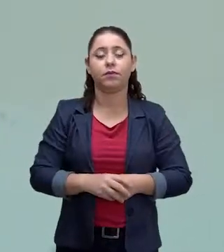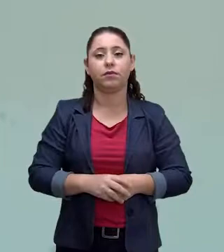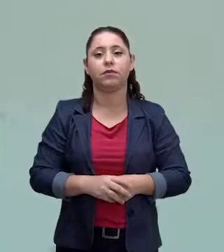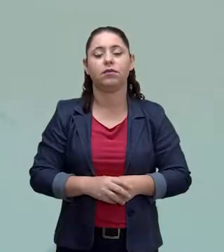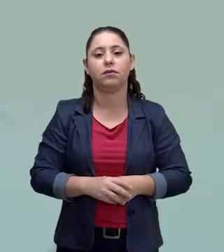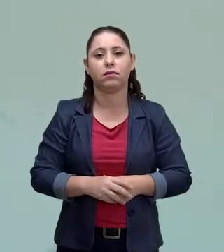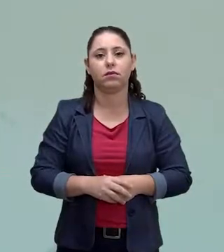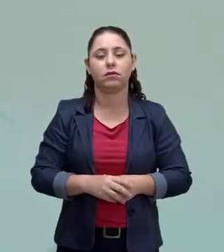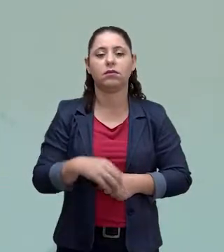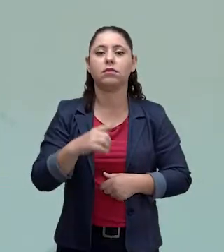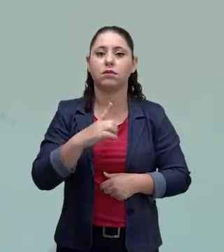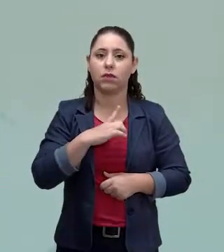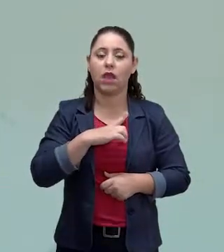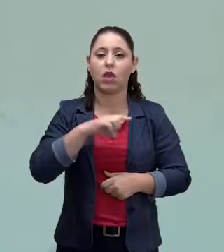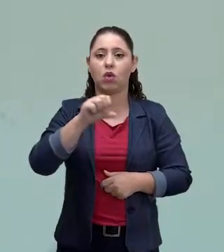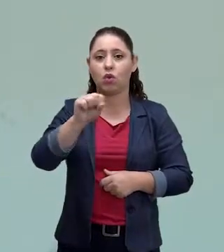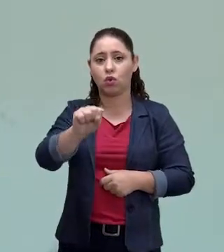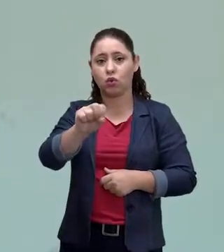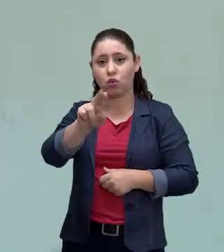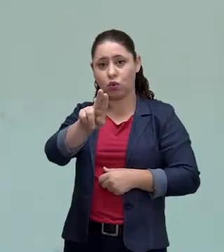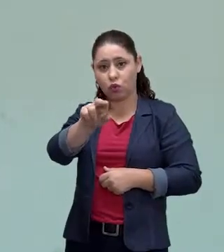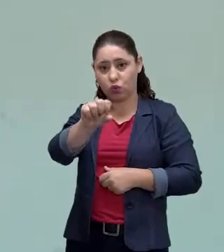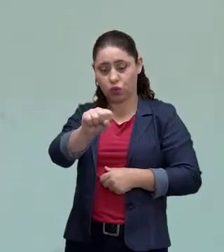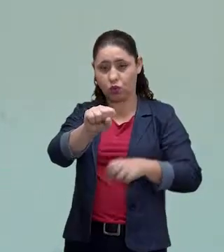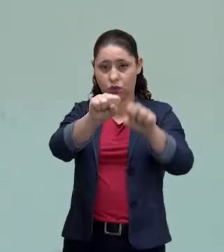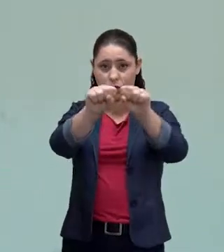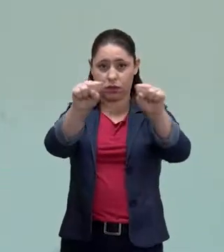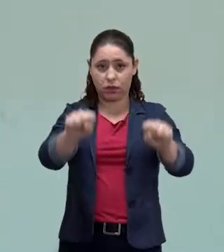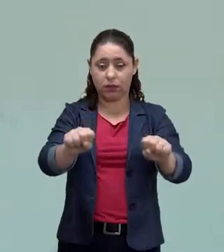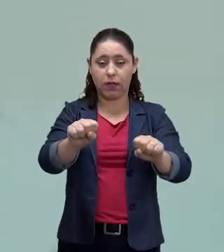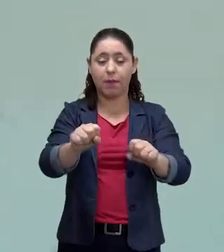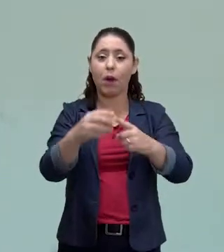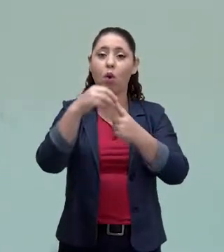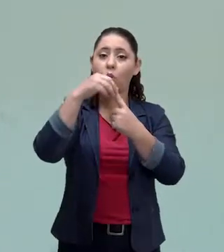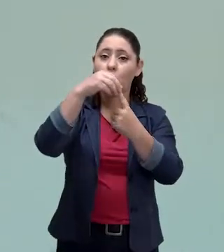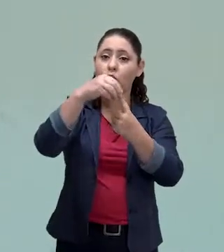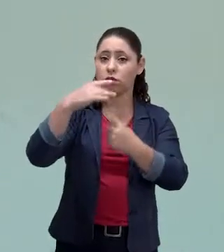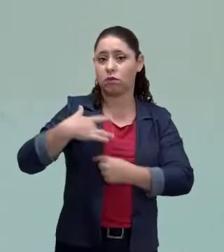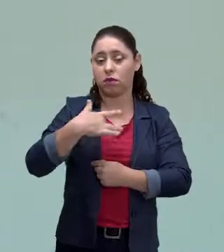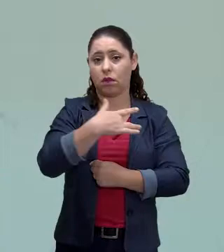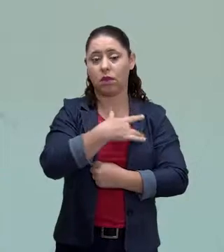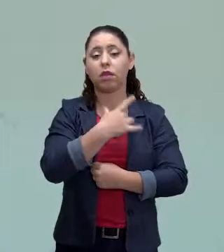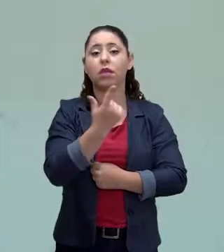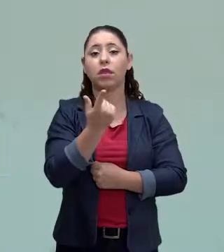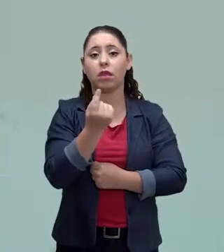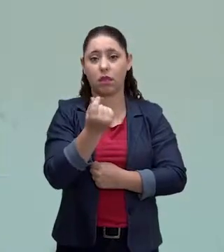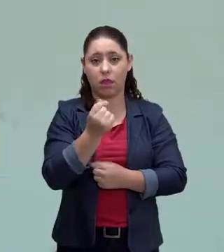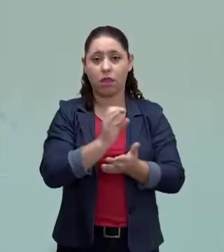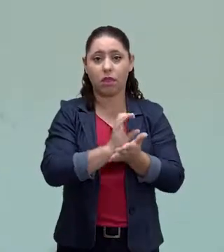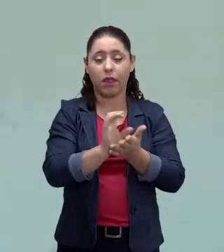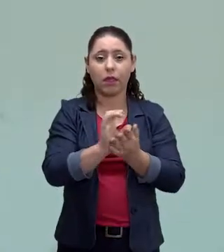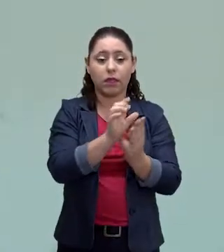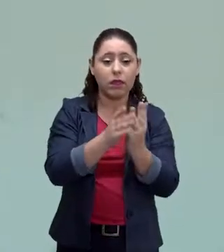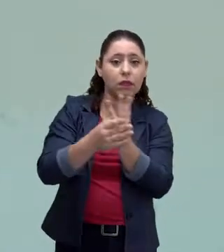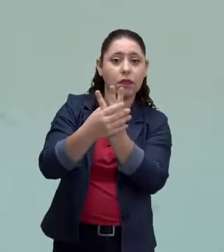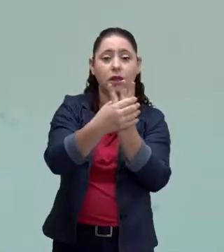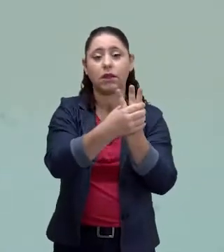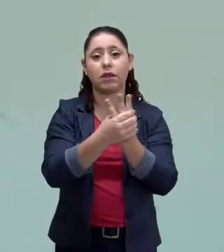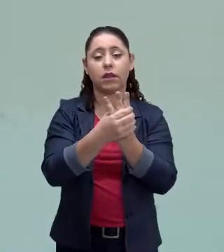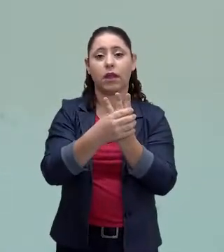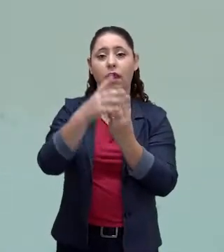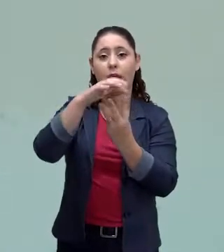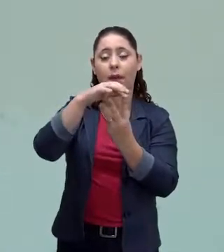Existem o SUS, o Sistema Único de Saúde, ele tem um financiamento tripartite,